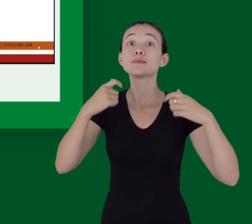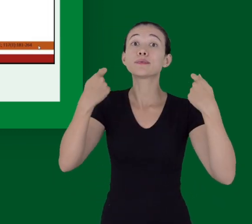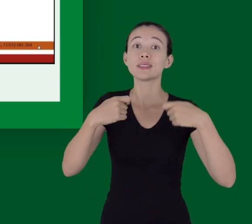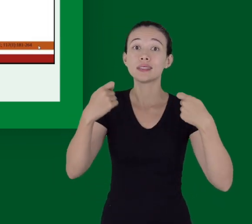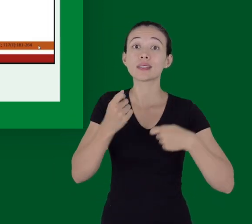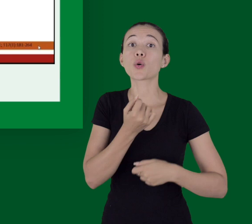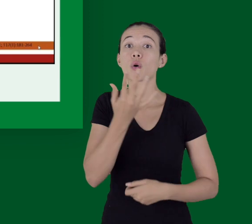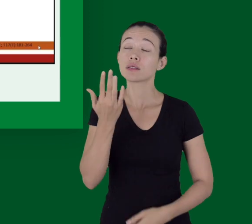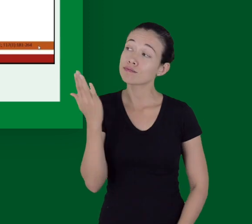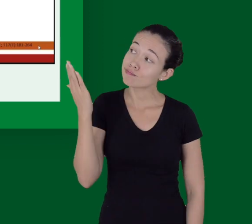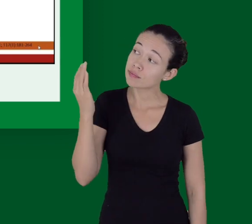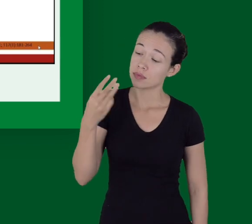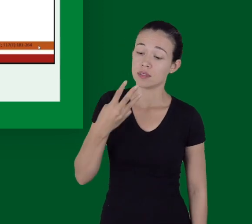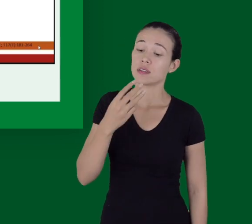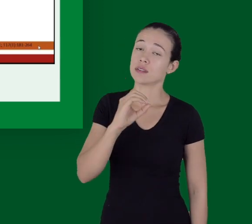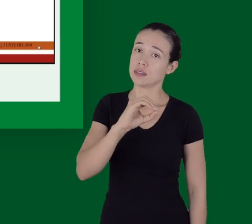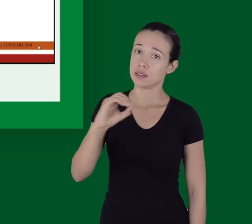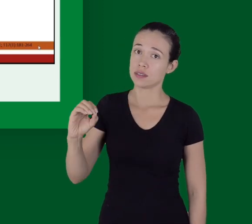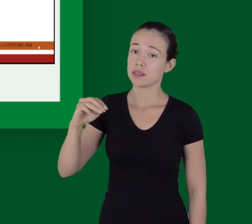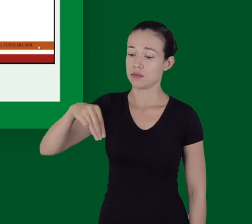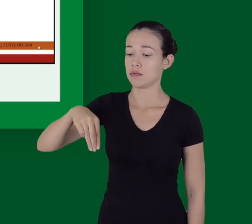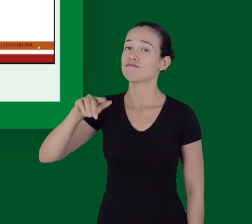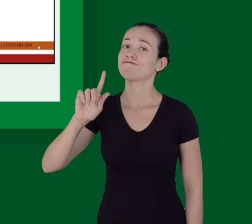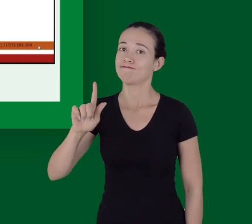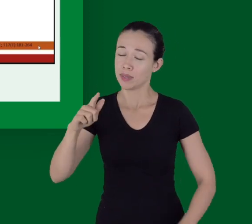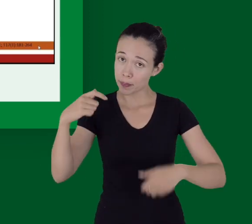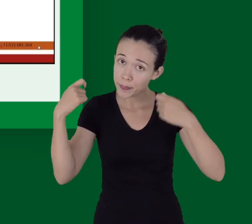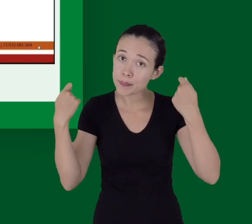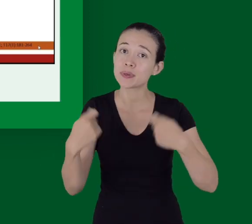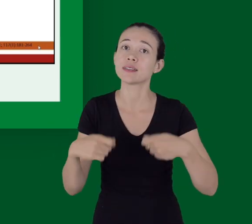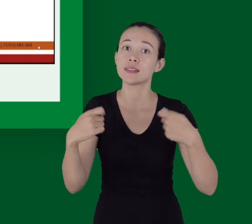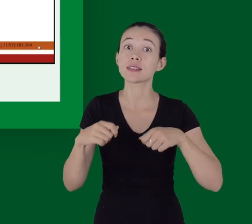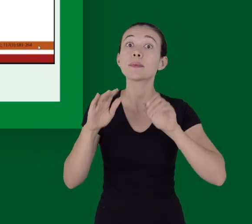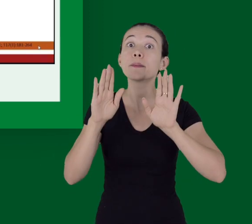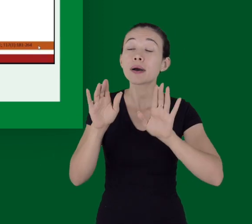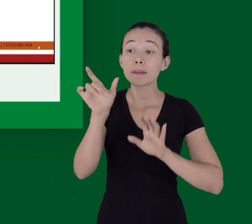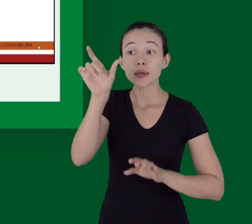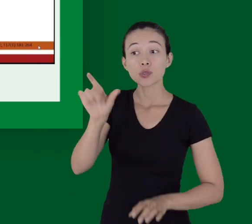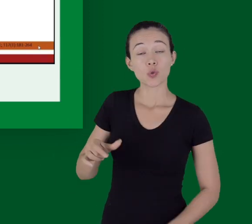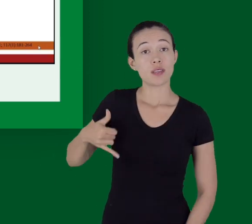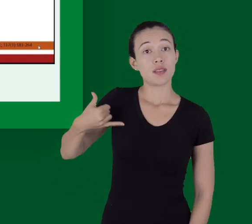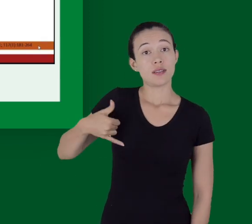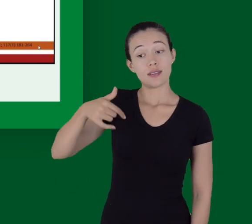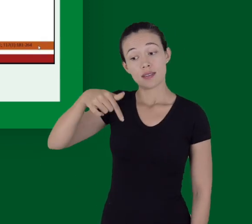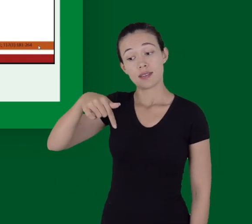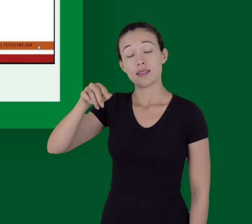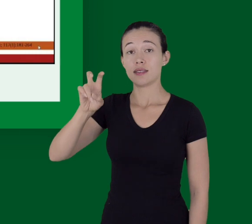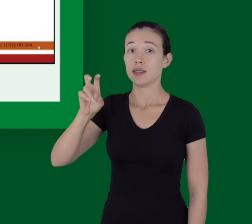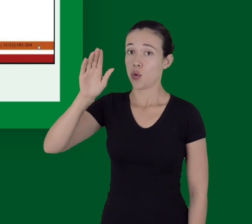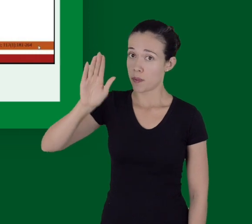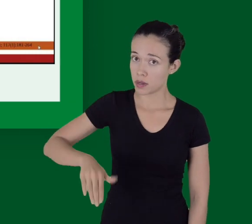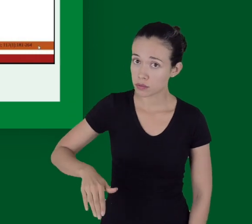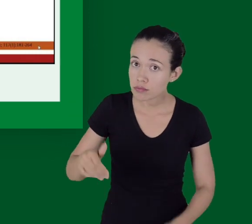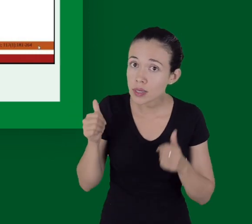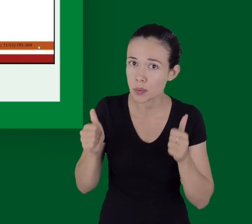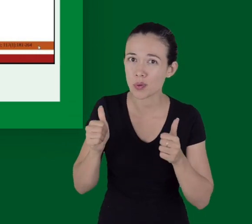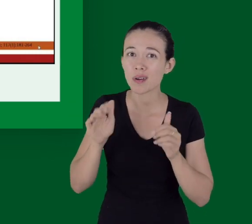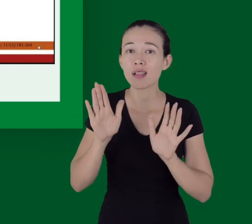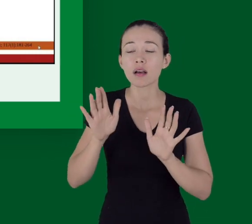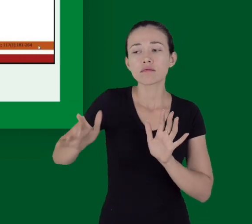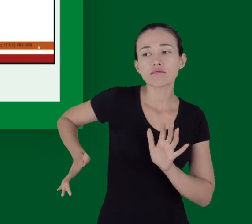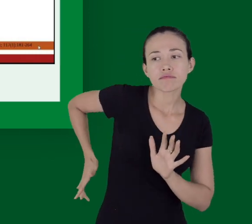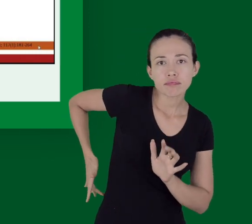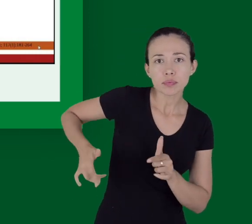ataque normal. É só para o paciente idoso que não faz, tá? O clopidogrel, o AS faz para todo mundo. A heparina, que aqui a gente usa